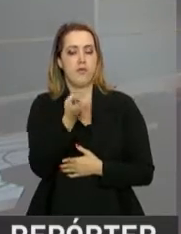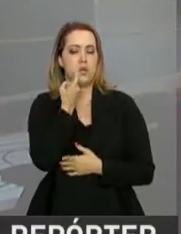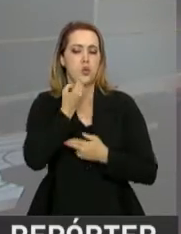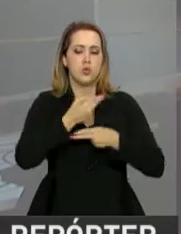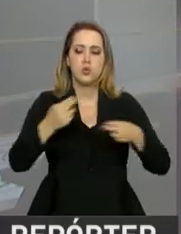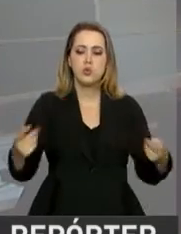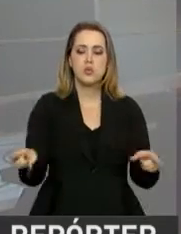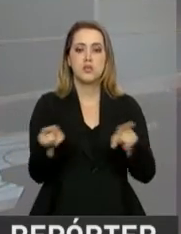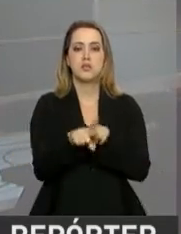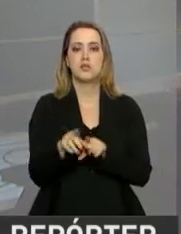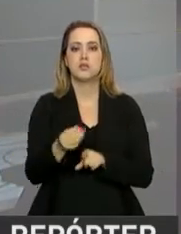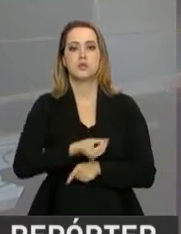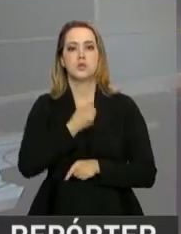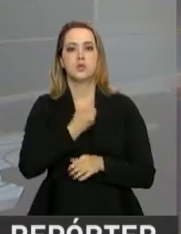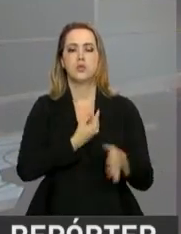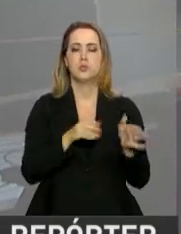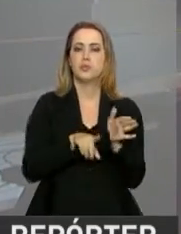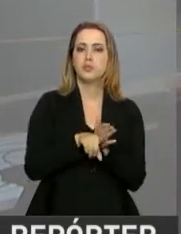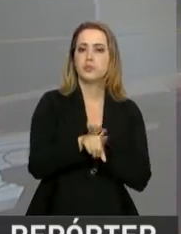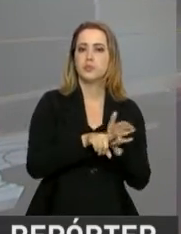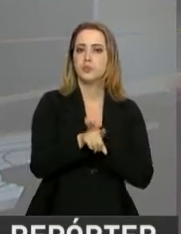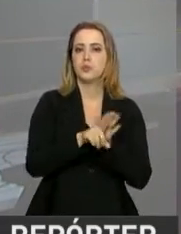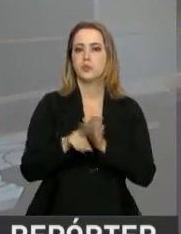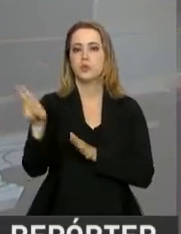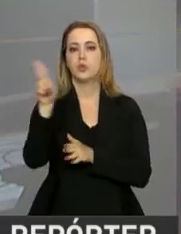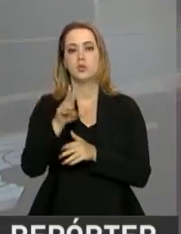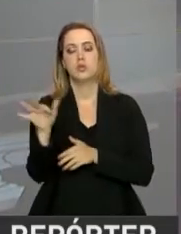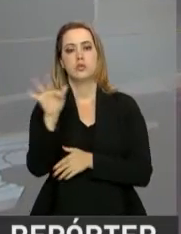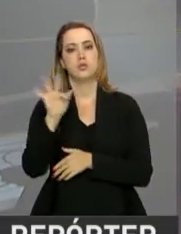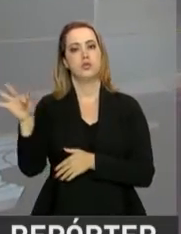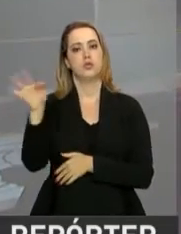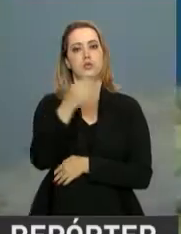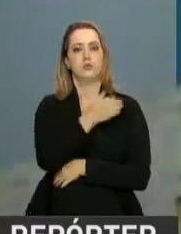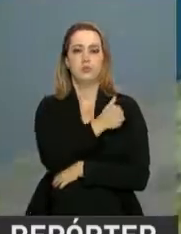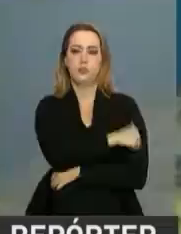centro de pesquisas científicas da Universidade Federal do Rio.